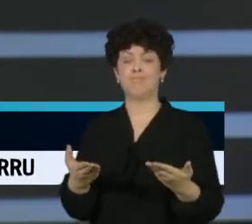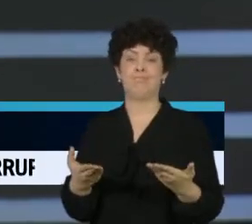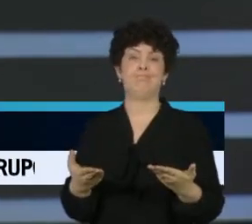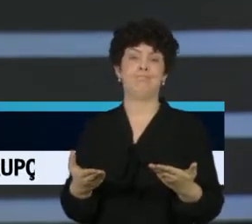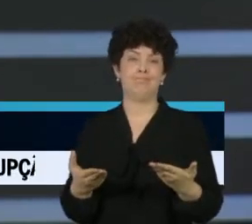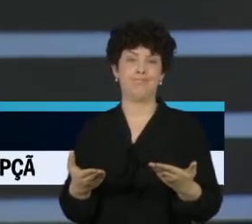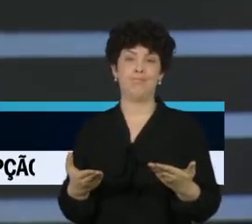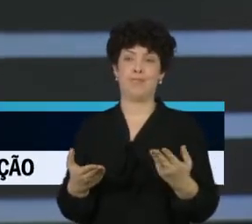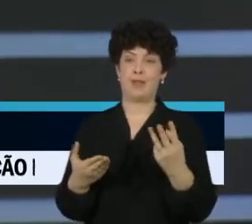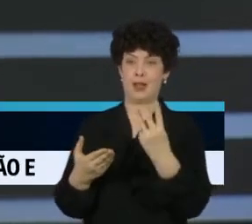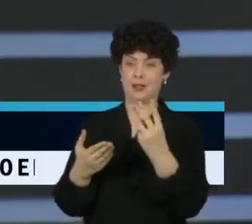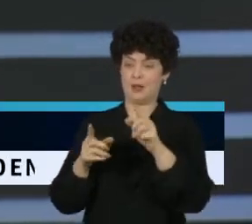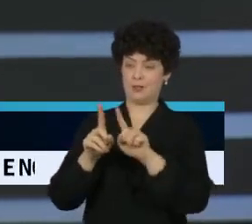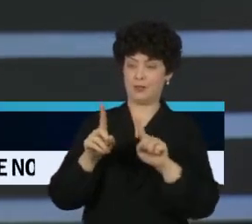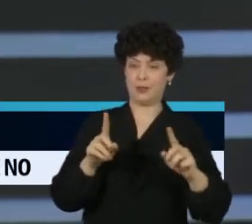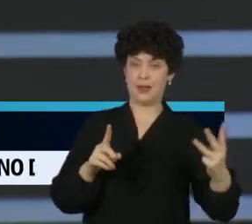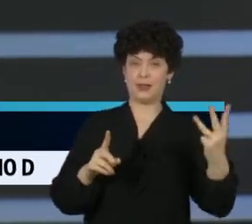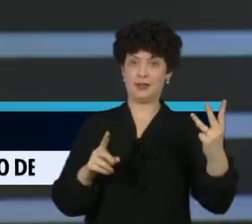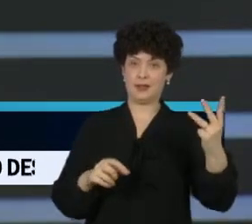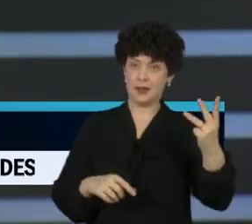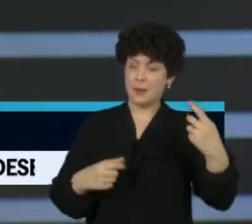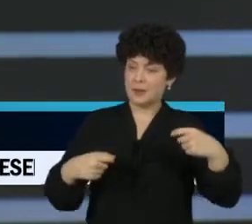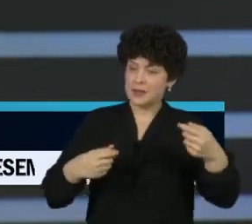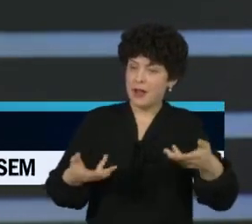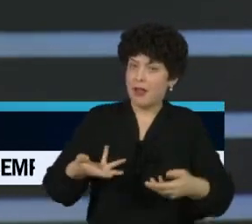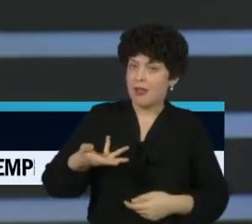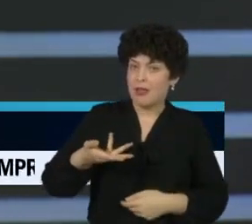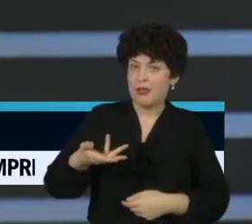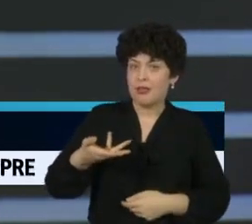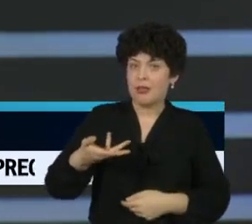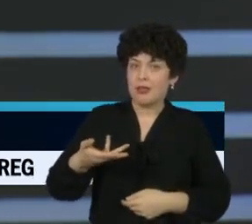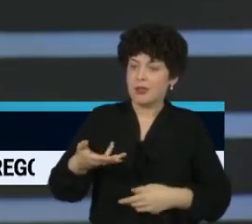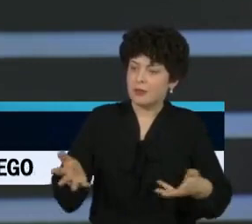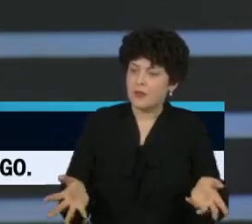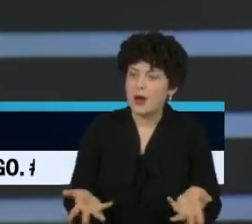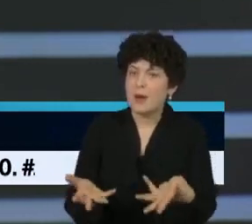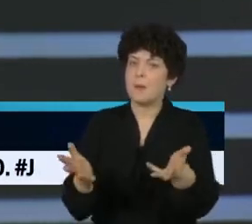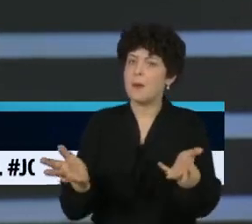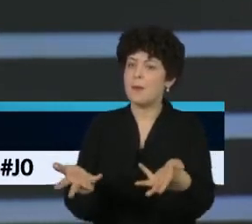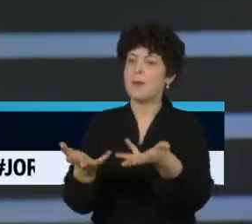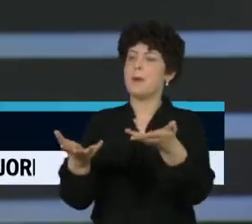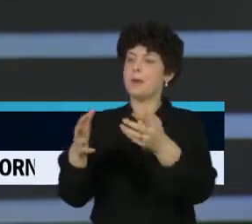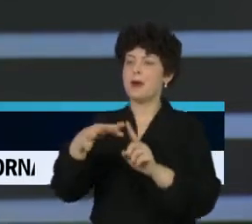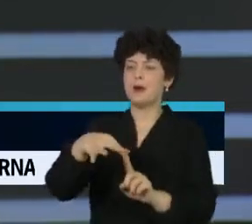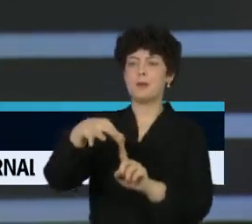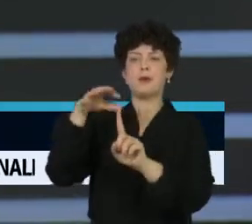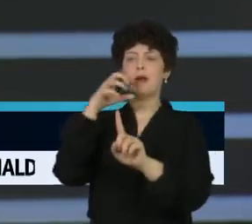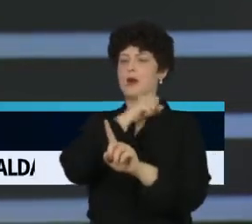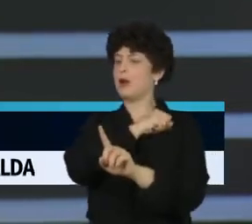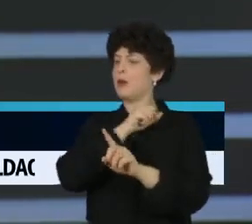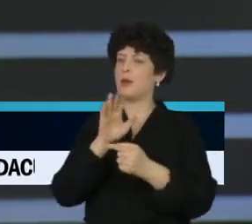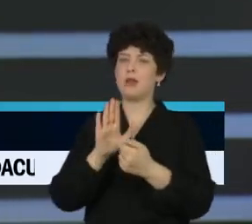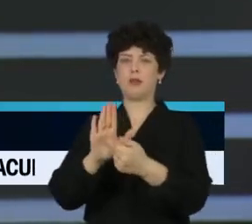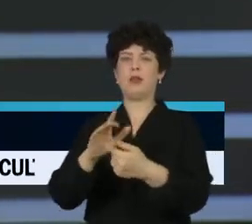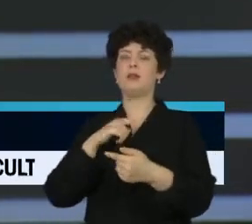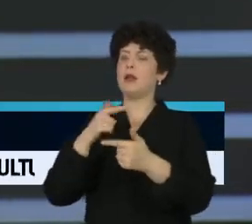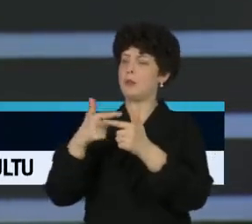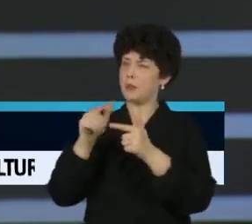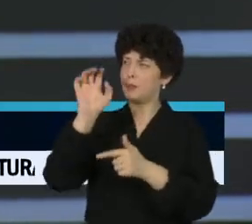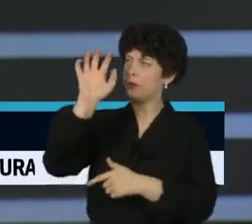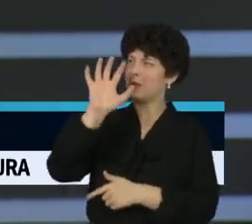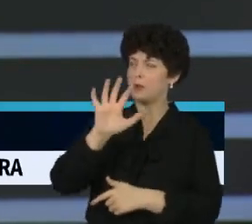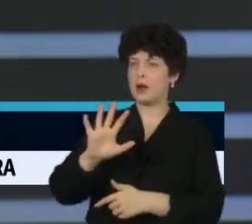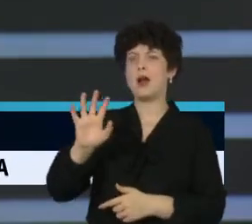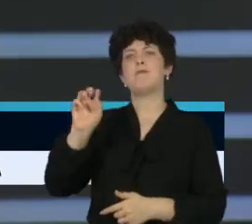E a terceira via tinha que acelerar o processo, aumentar essa capacidade de decisão rápida. Tem problemas regionais, sim,